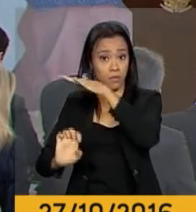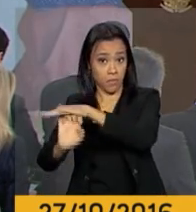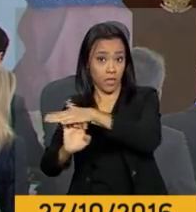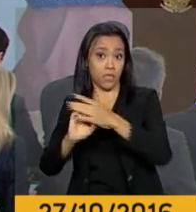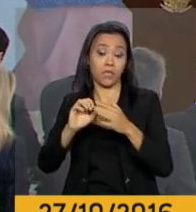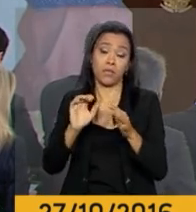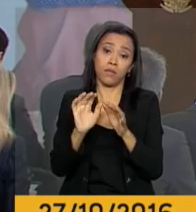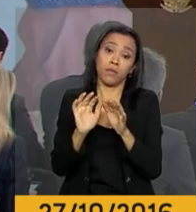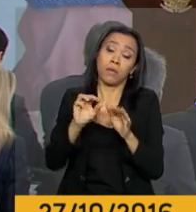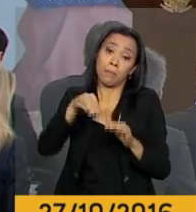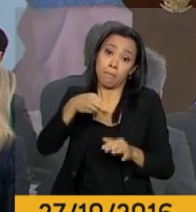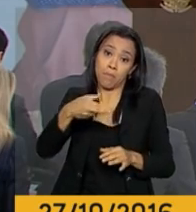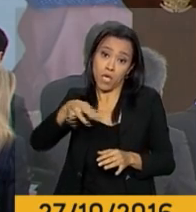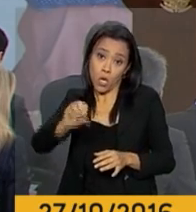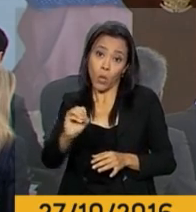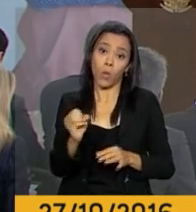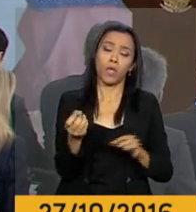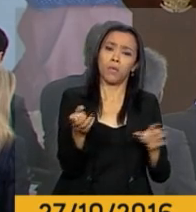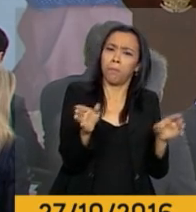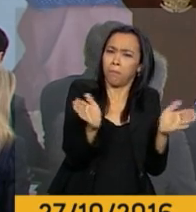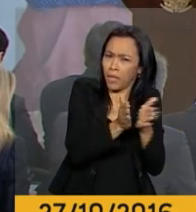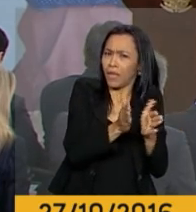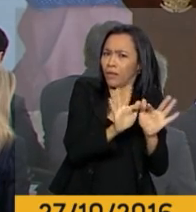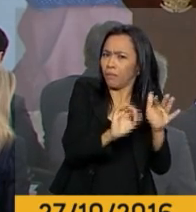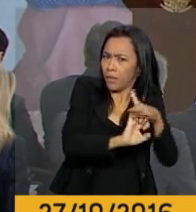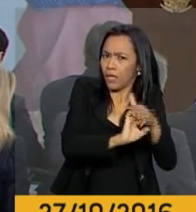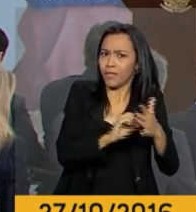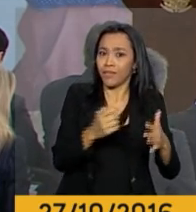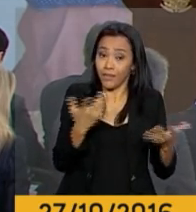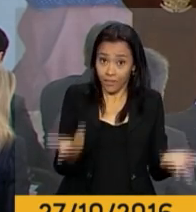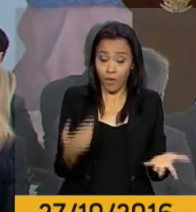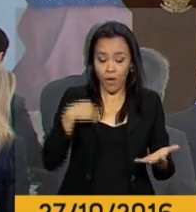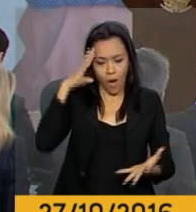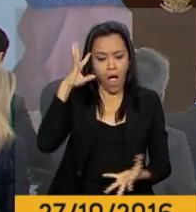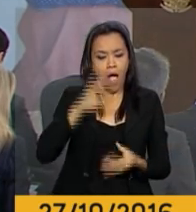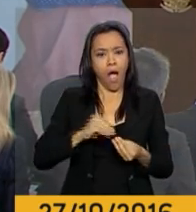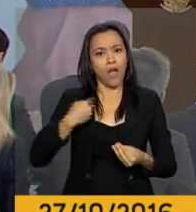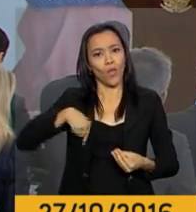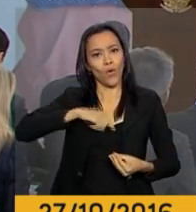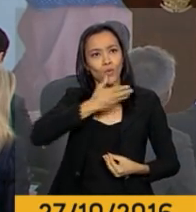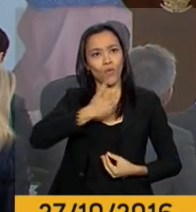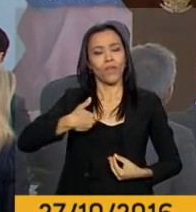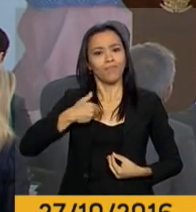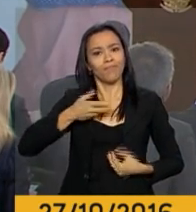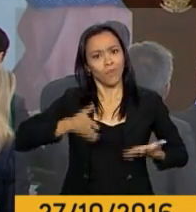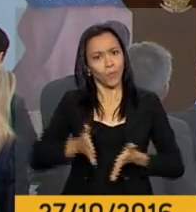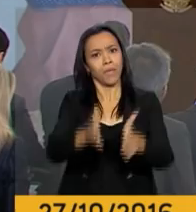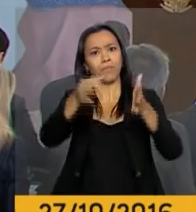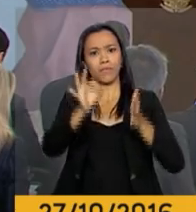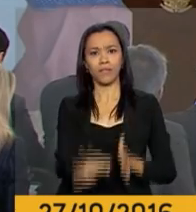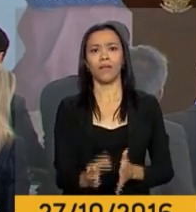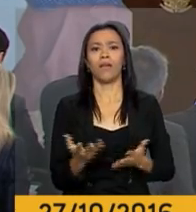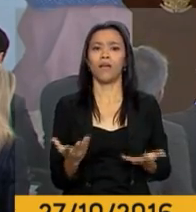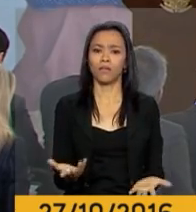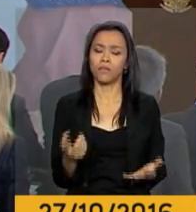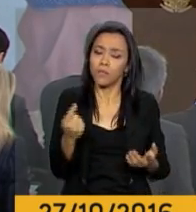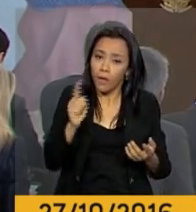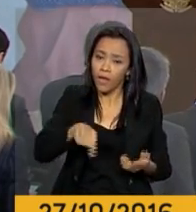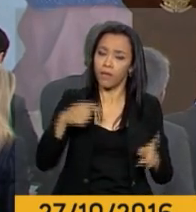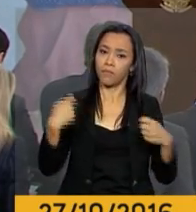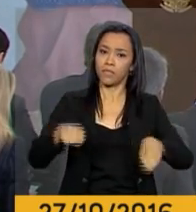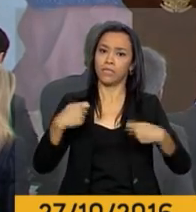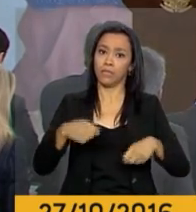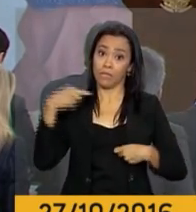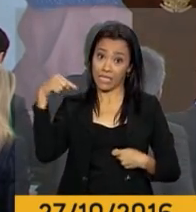média empresa, eu aqui comigo digo, nós estamos no caminho certo. Porque se de um lado nós dialogamos, do outro lado é preciso que